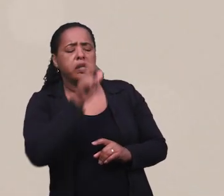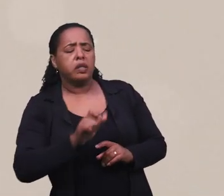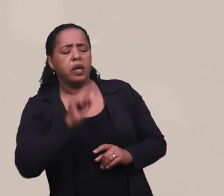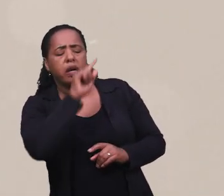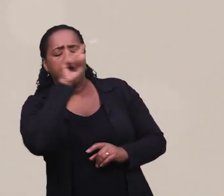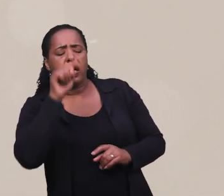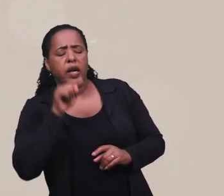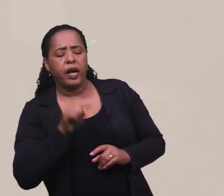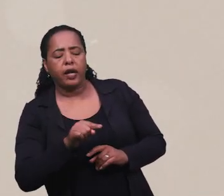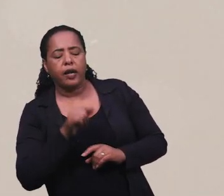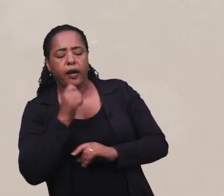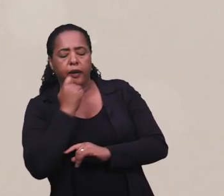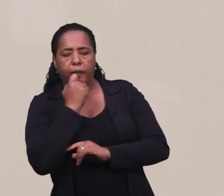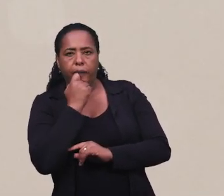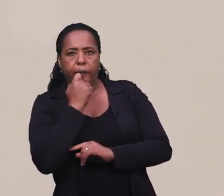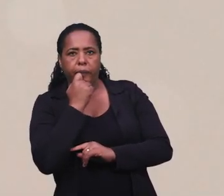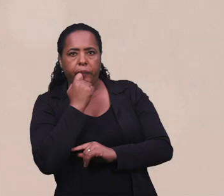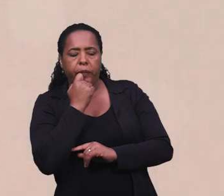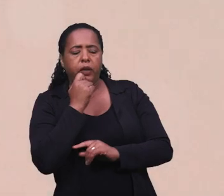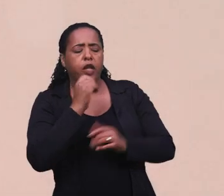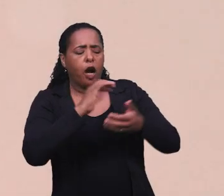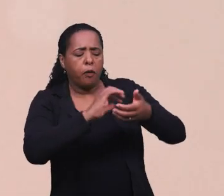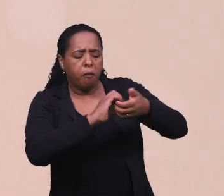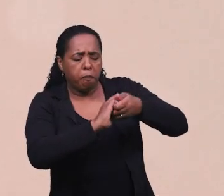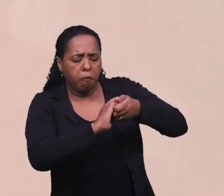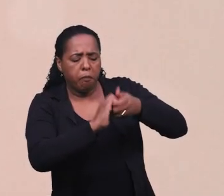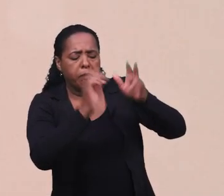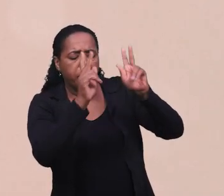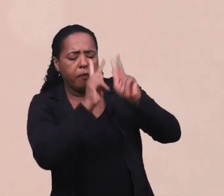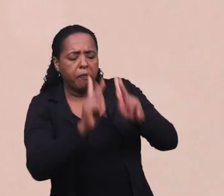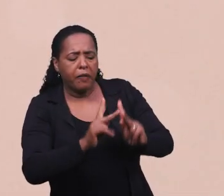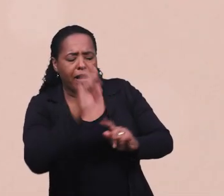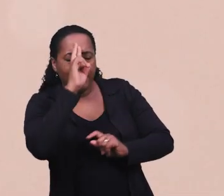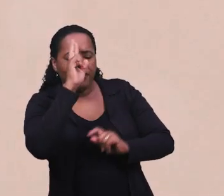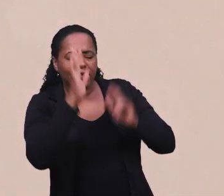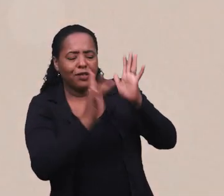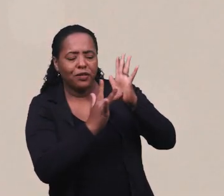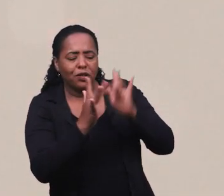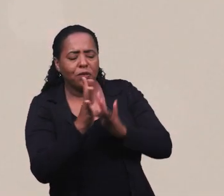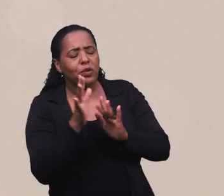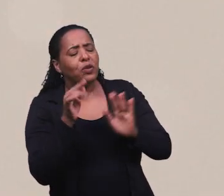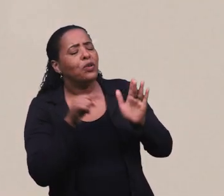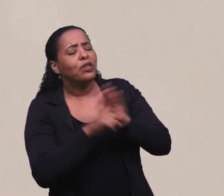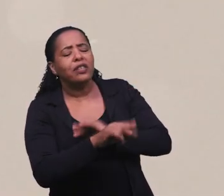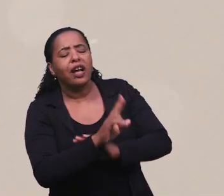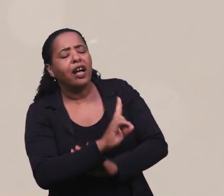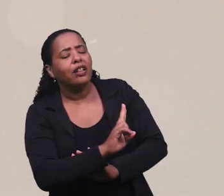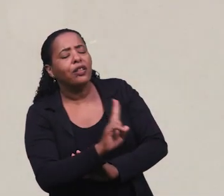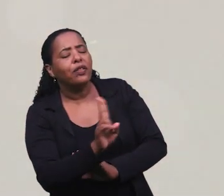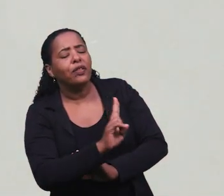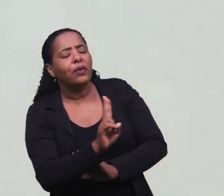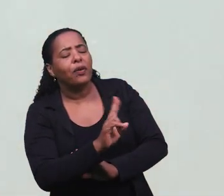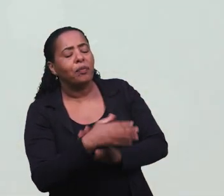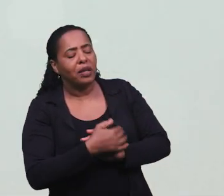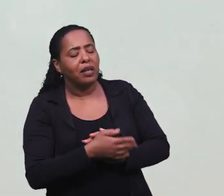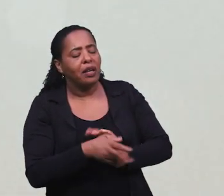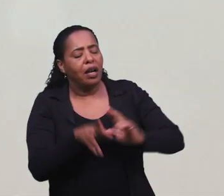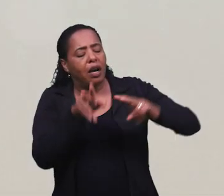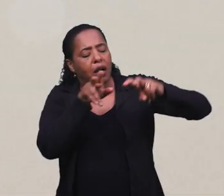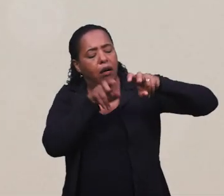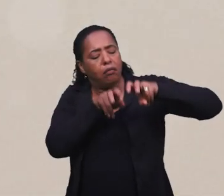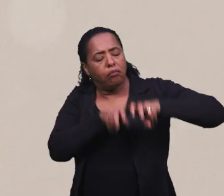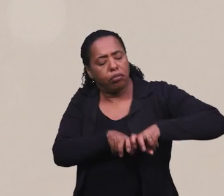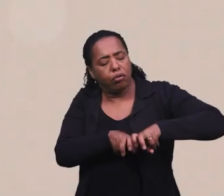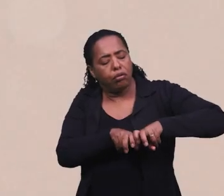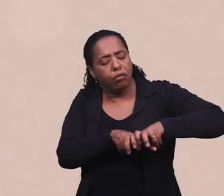da igreja de Itapuã 2 e o questionamento que eu tenho é com relação ao acolhimento da pessoa idosa que já